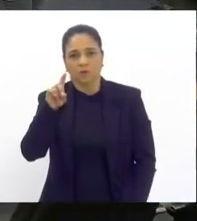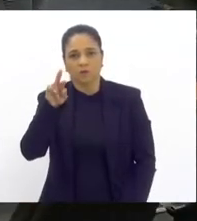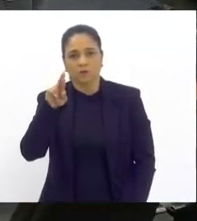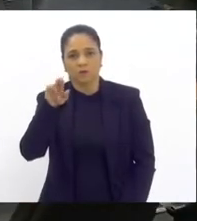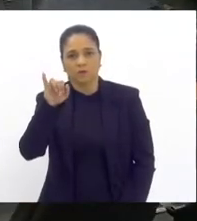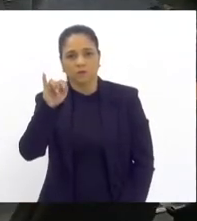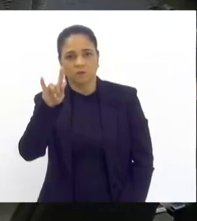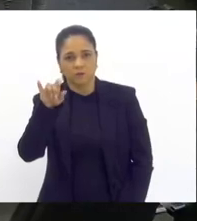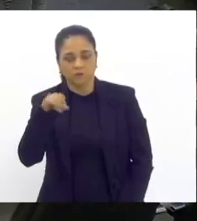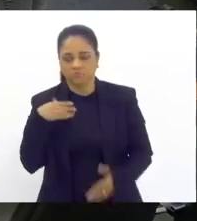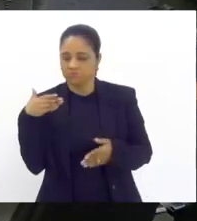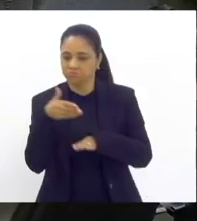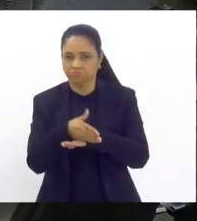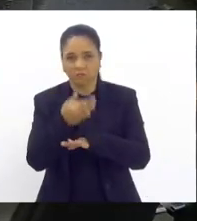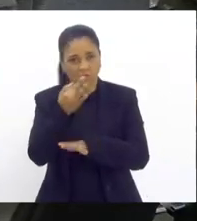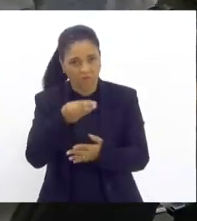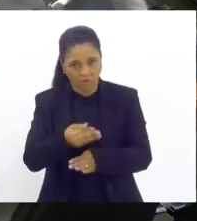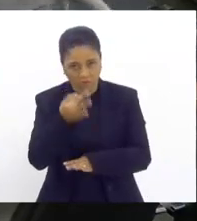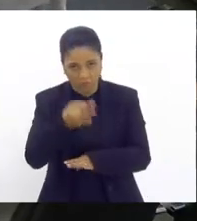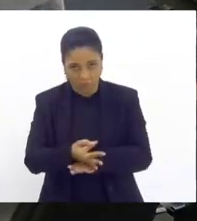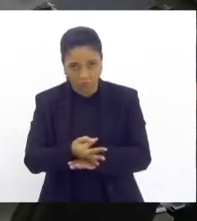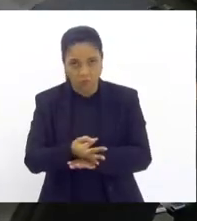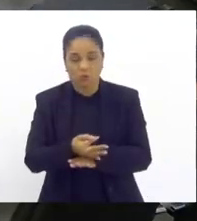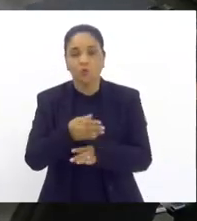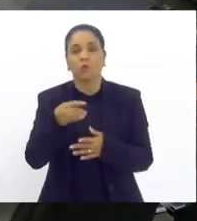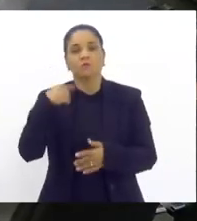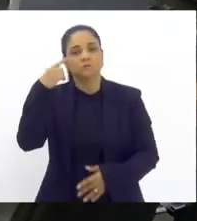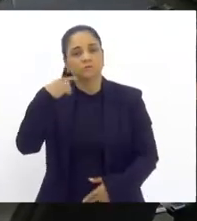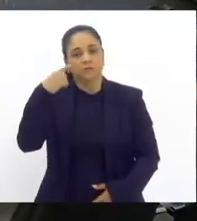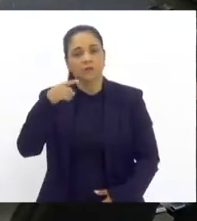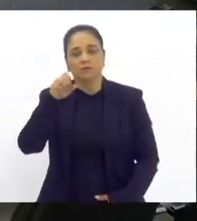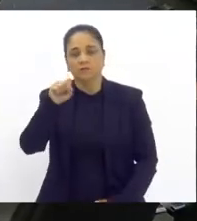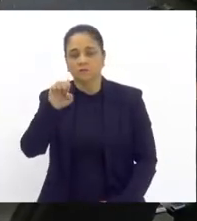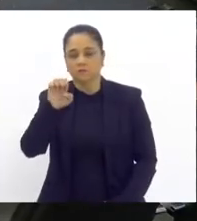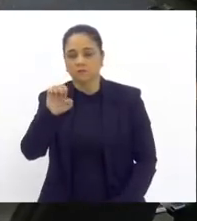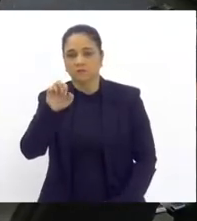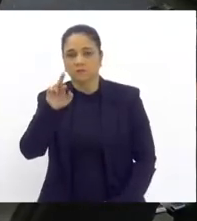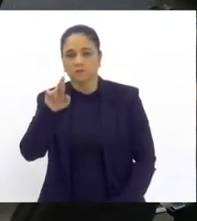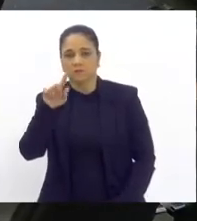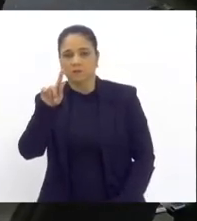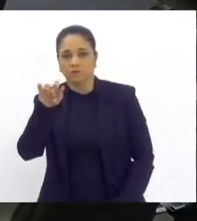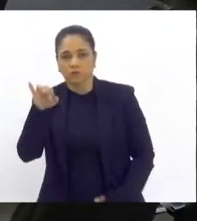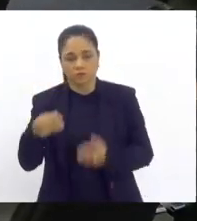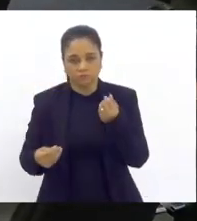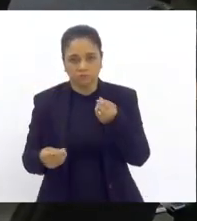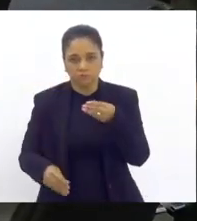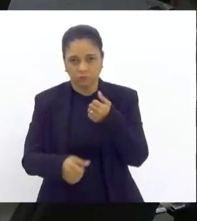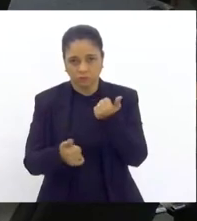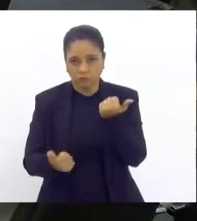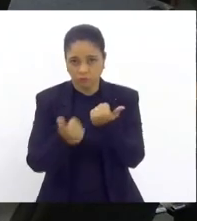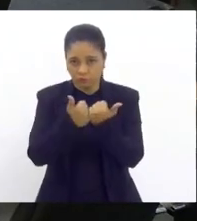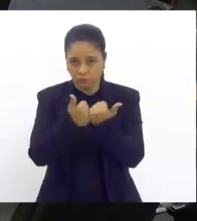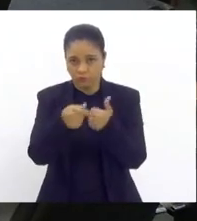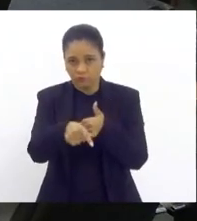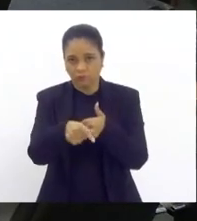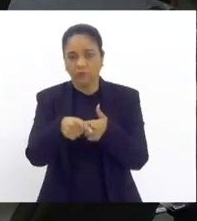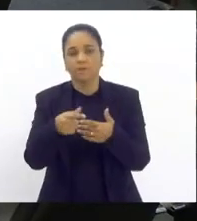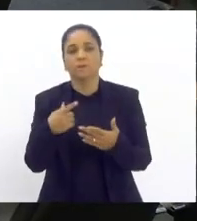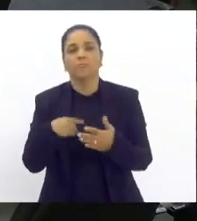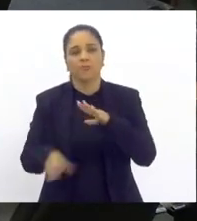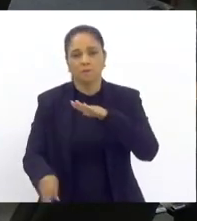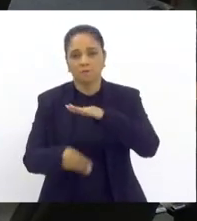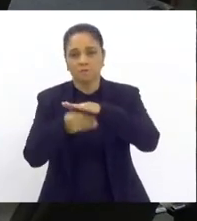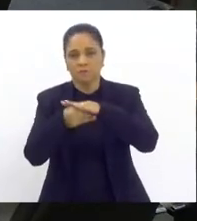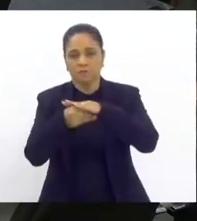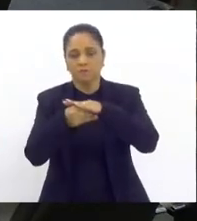Não se encontrando presente, doutor Serginho, deputado doutor Serginho, para proferir parecer pela Comissão de